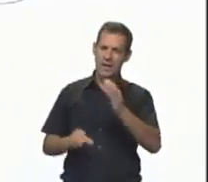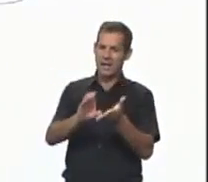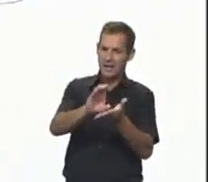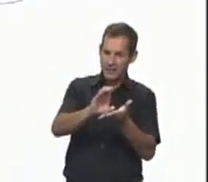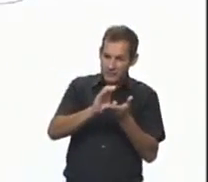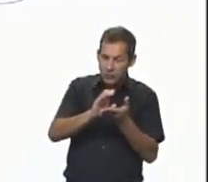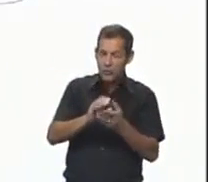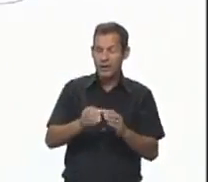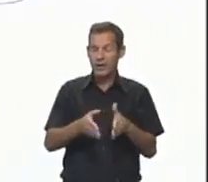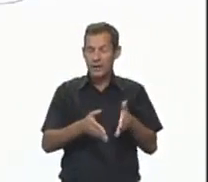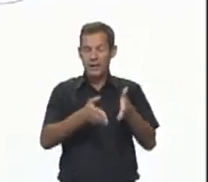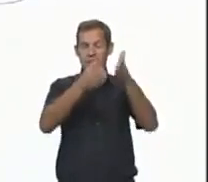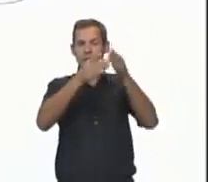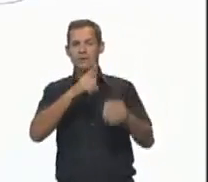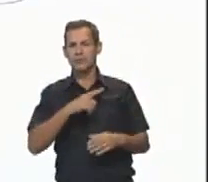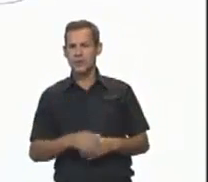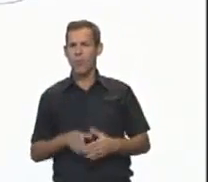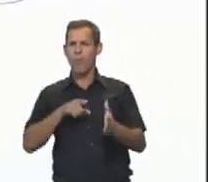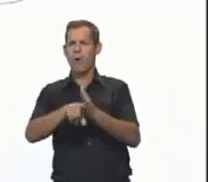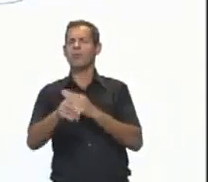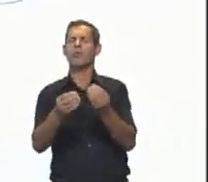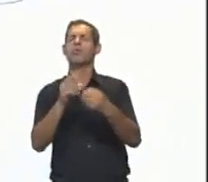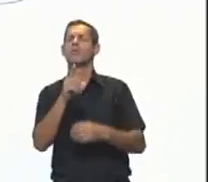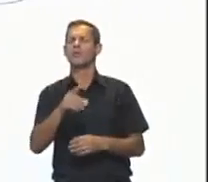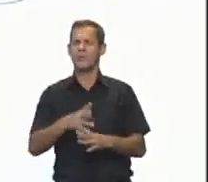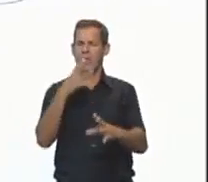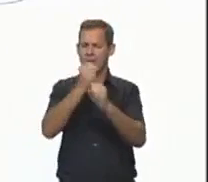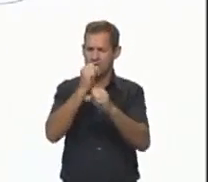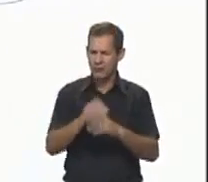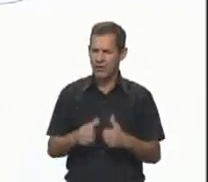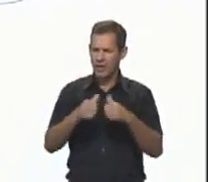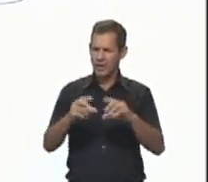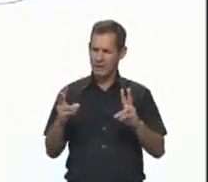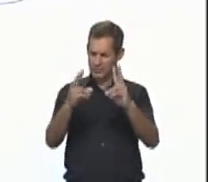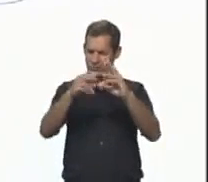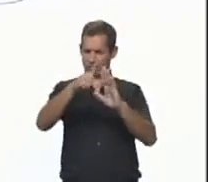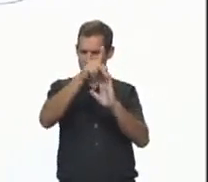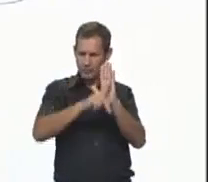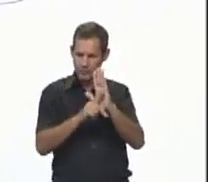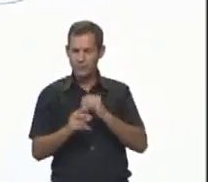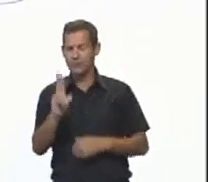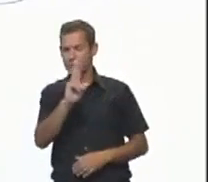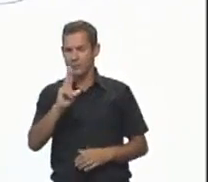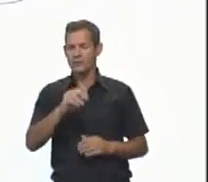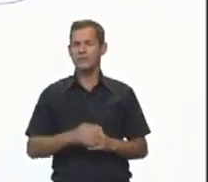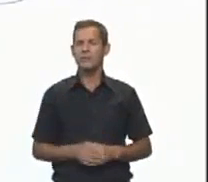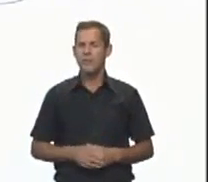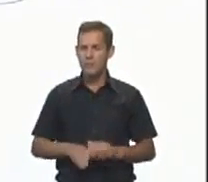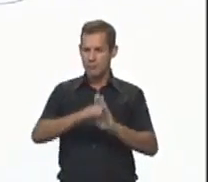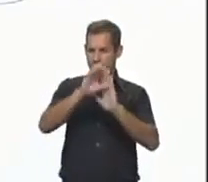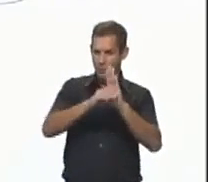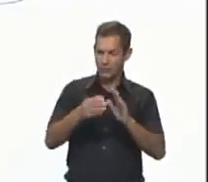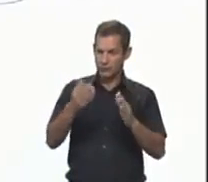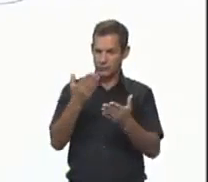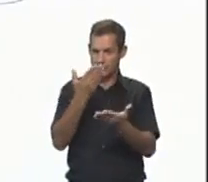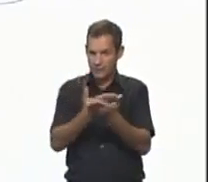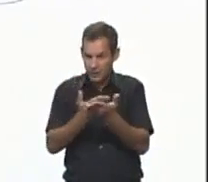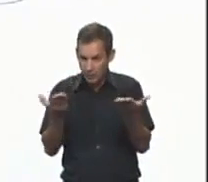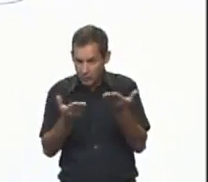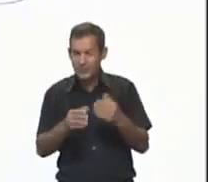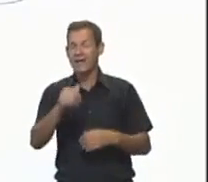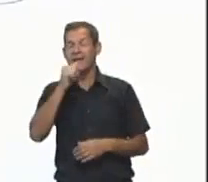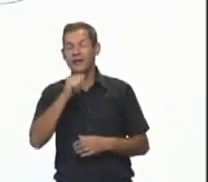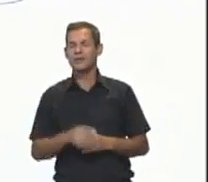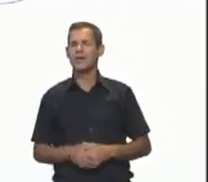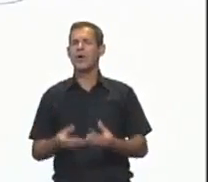edifício. E aí você tem algumas perguntas. Como que você vai calcular esse valor do projeto utilizando os conceitos da aula de hoje?